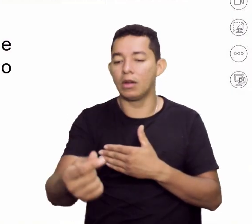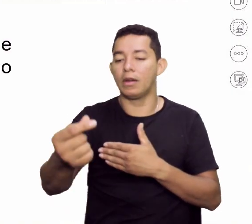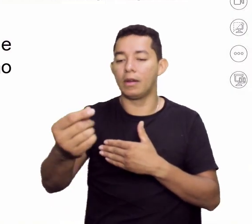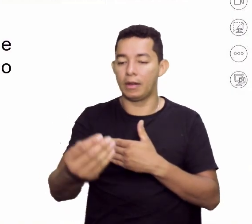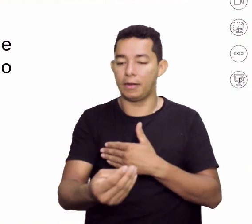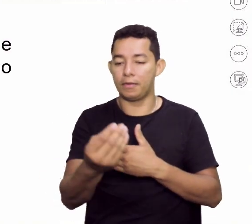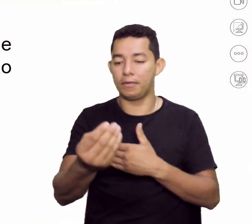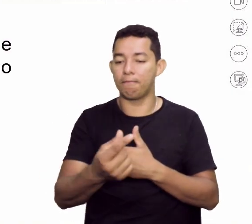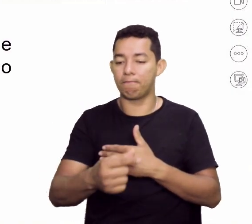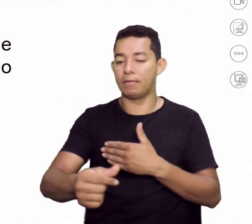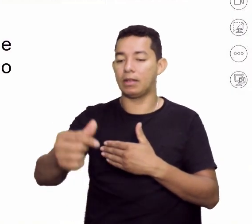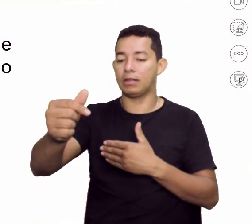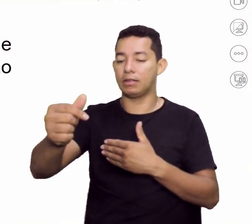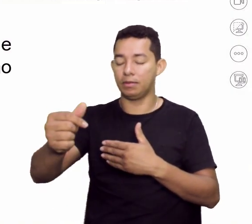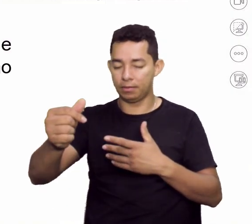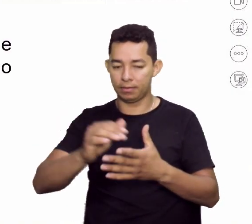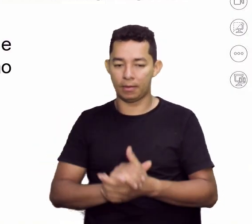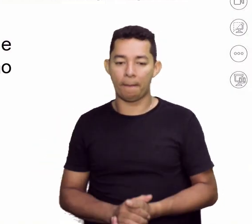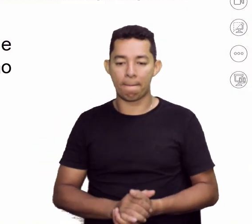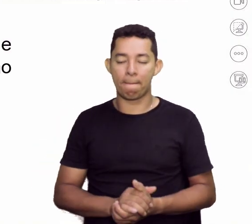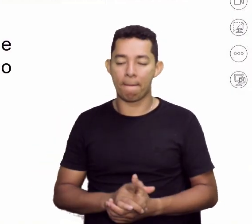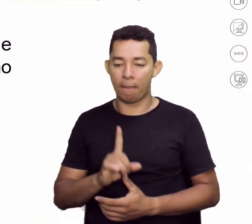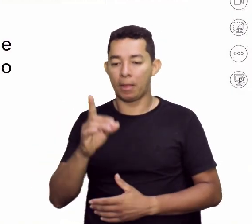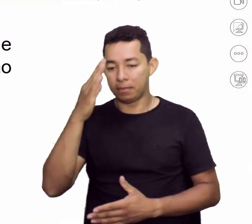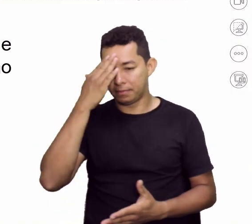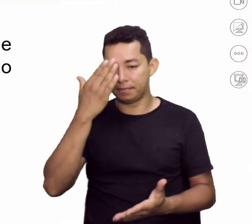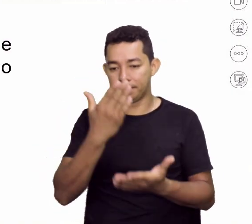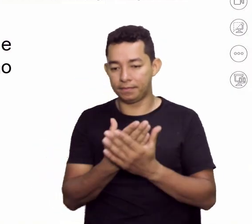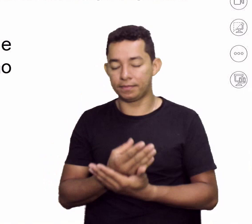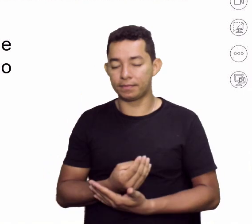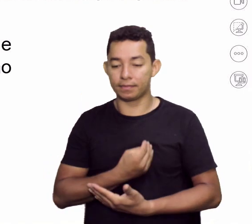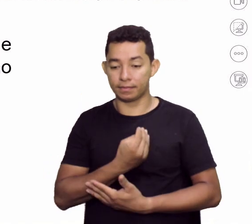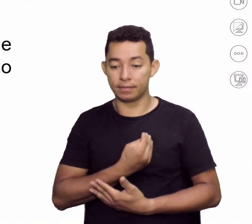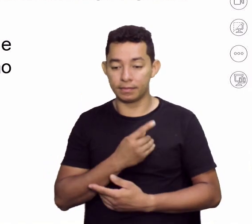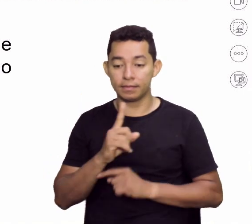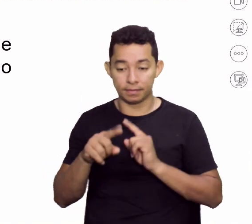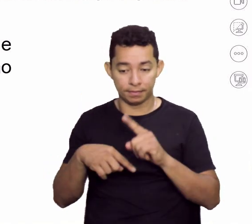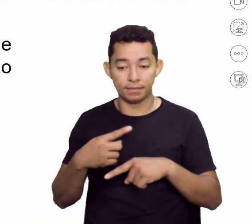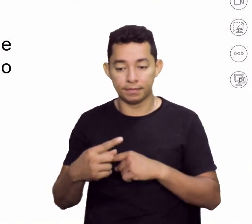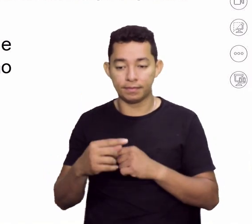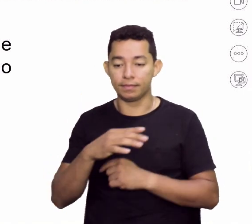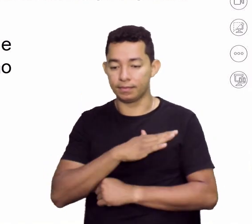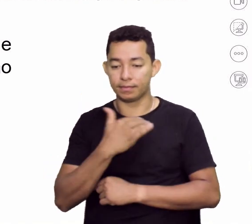numa vida depois da morte. Então, e essa vida era